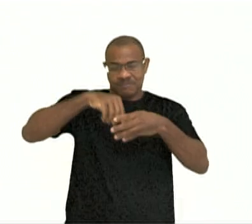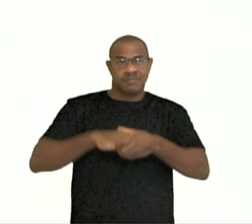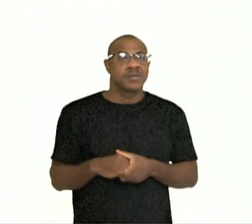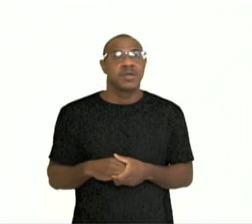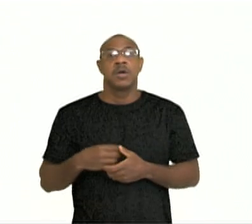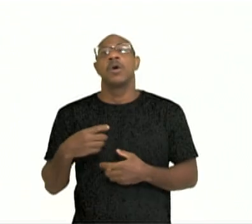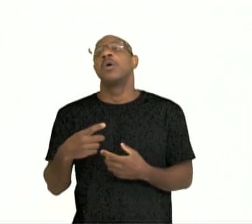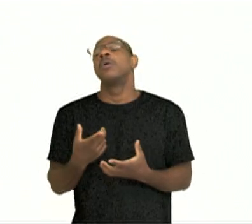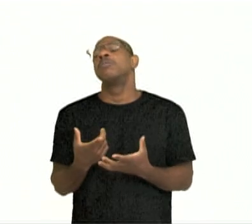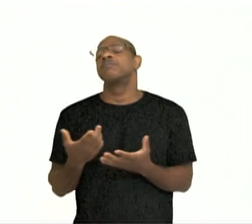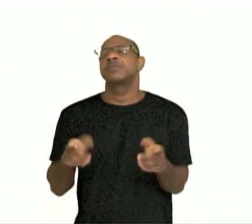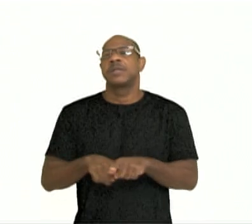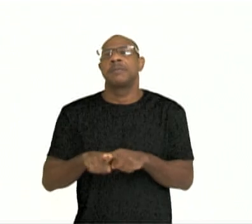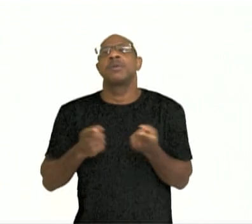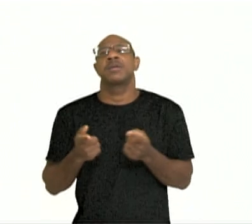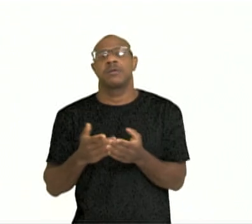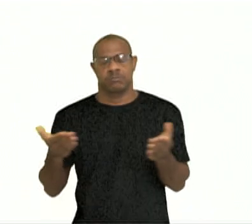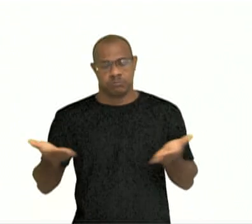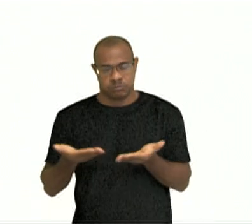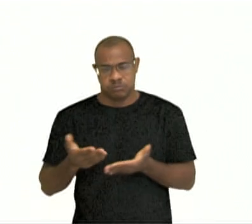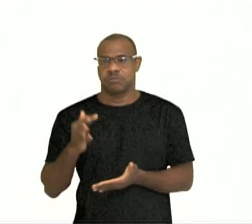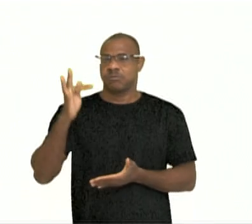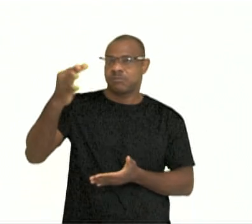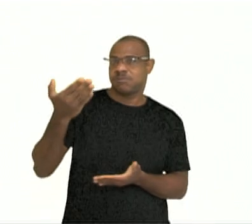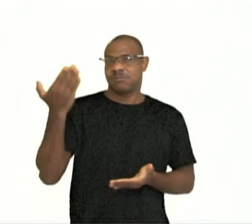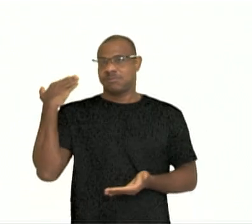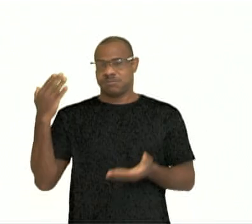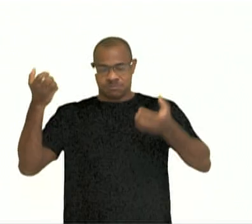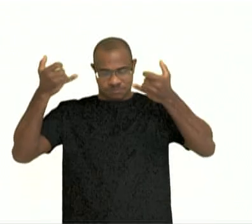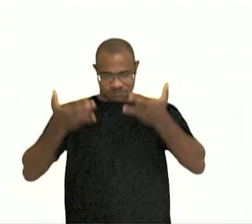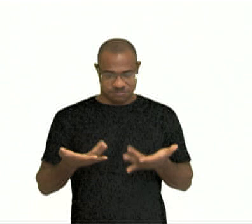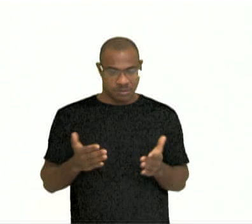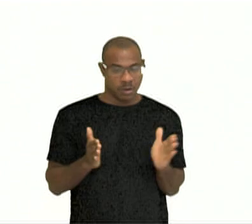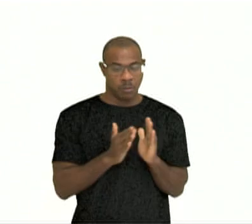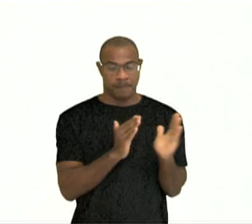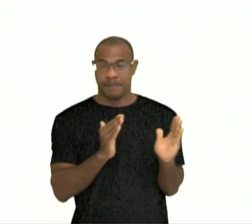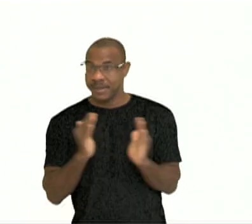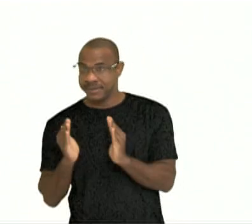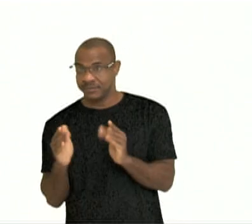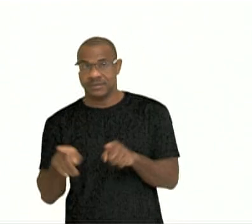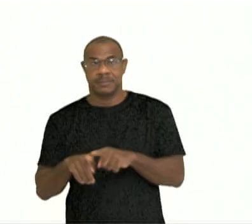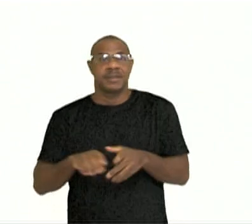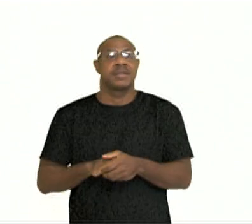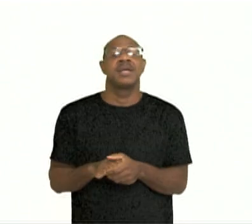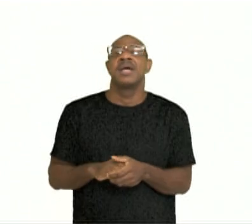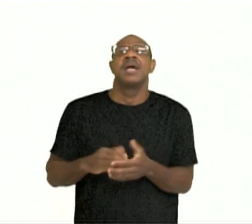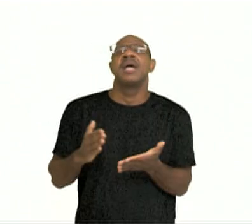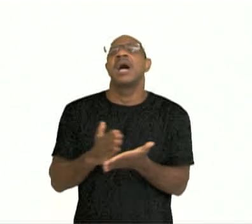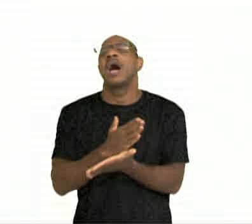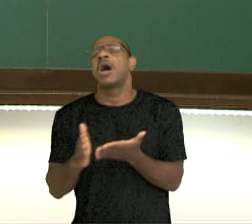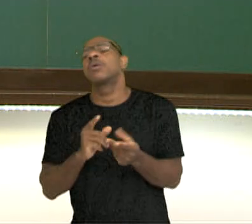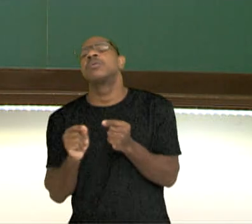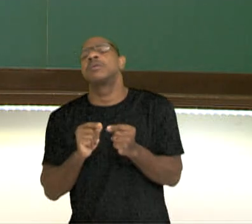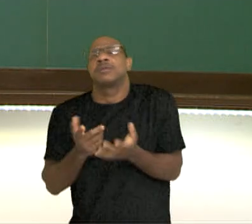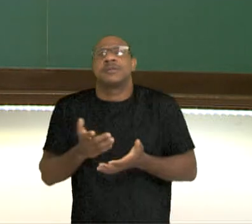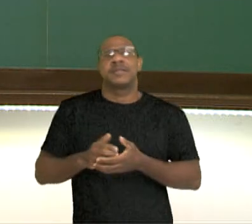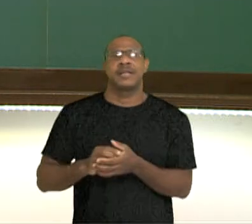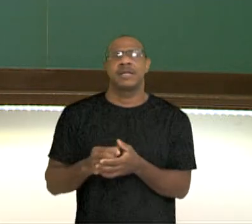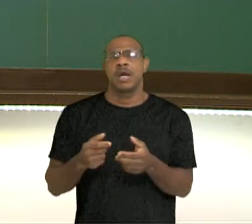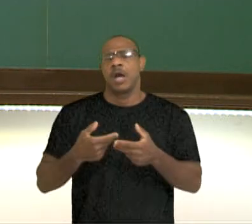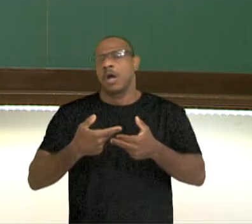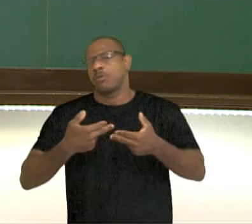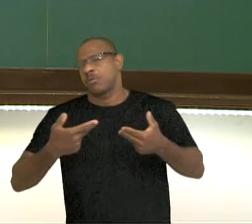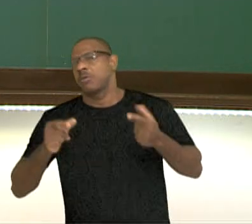e os modos dos verbos nas notícias. Alguns elementos de identificação de fake news. Observe, a